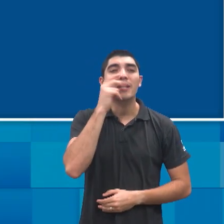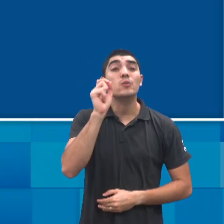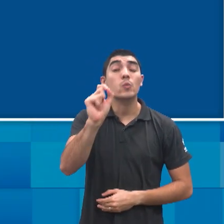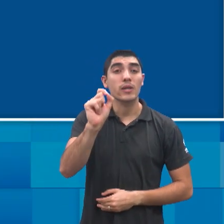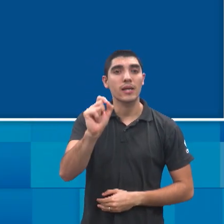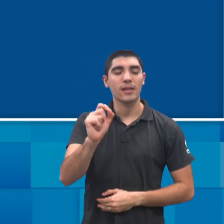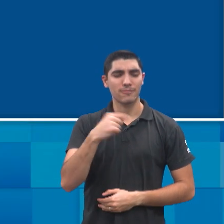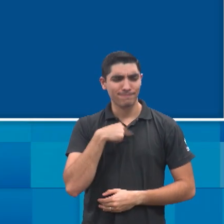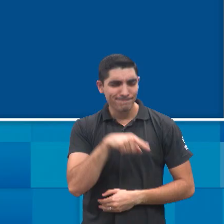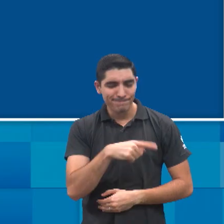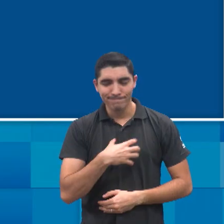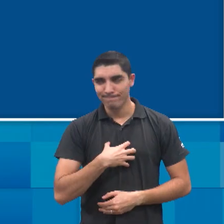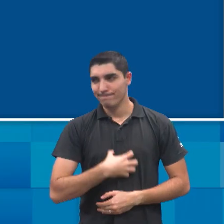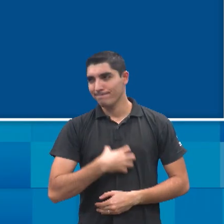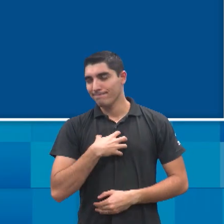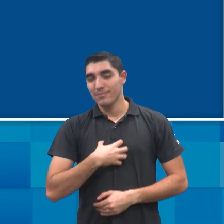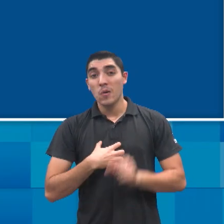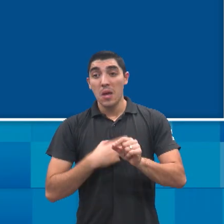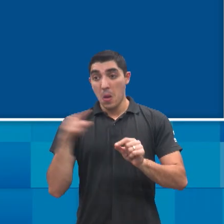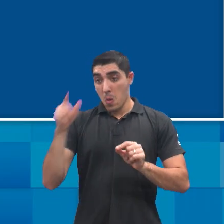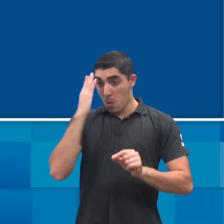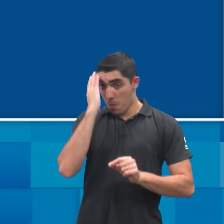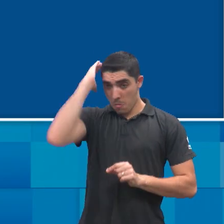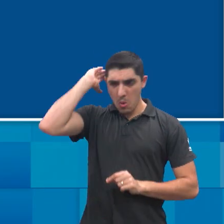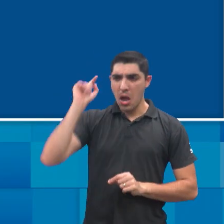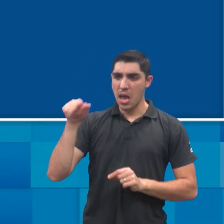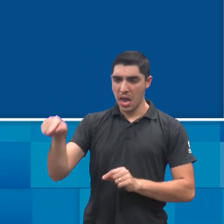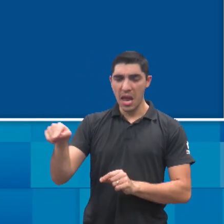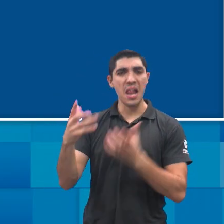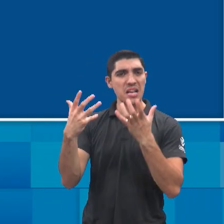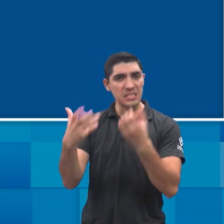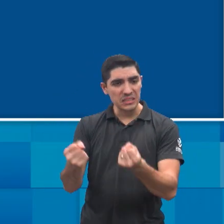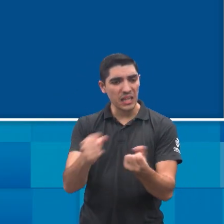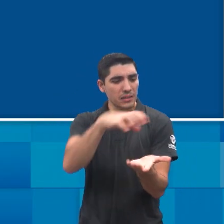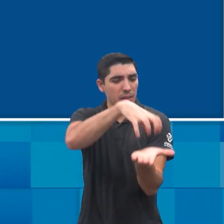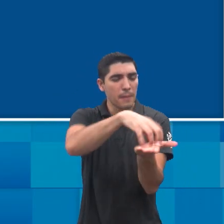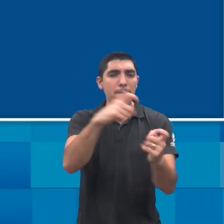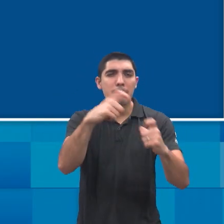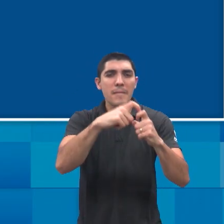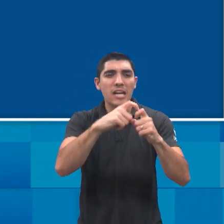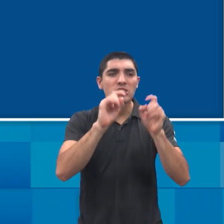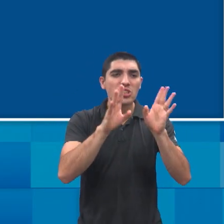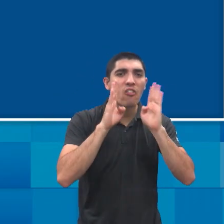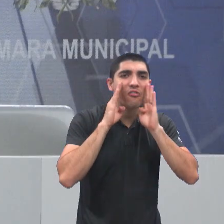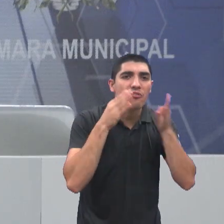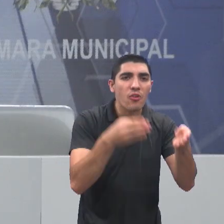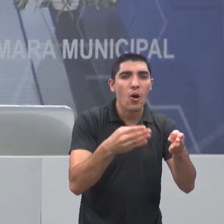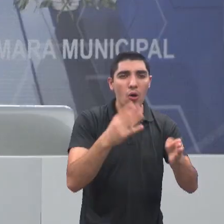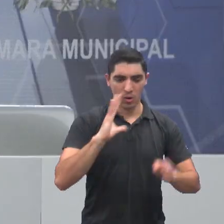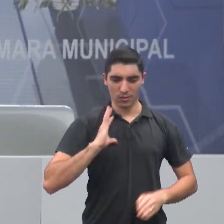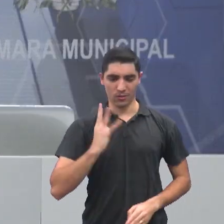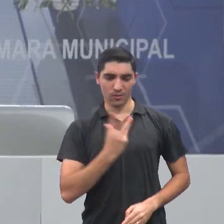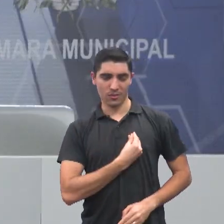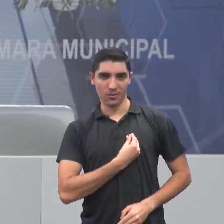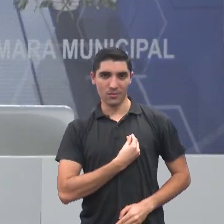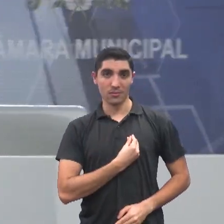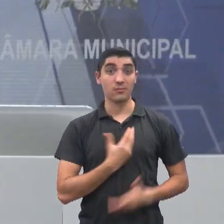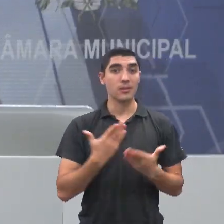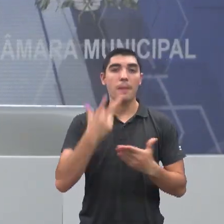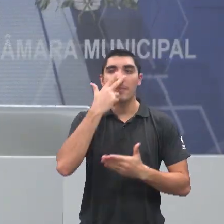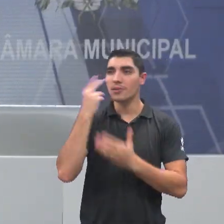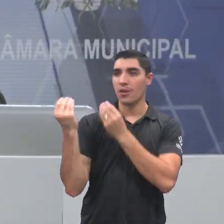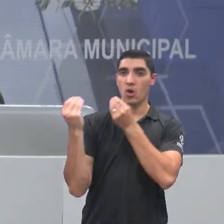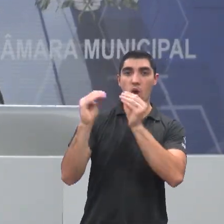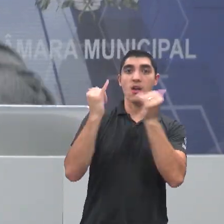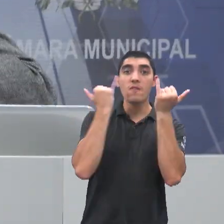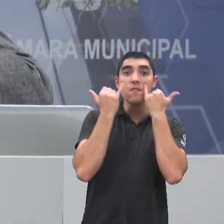como tipo assim, ó, o vereador é a favor do ambulatório trans. A forma que coloca a notícia, a forma que coloca a informação, então veja, sou hoje